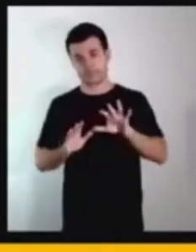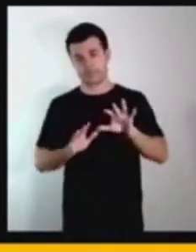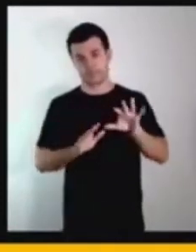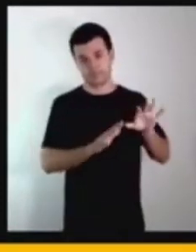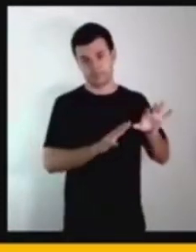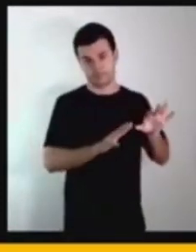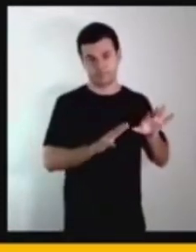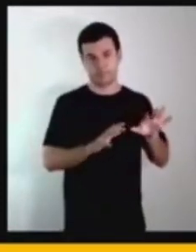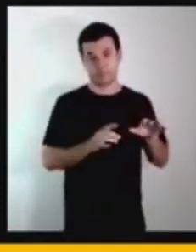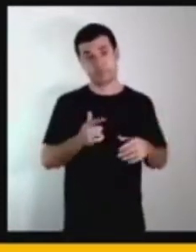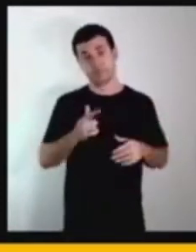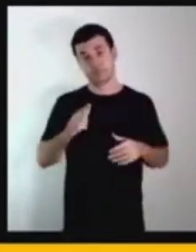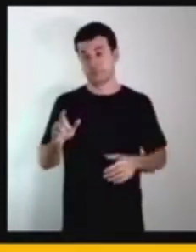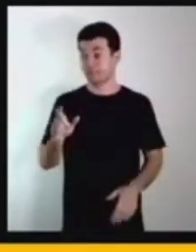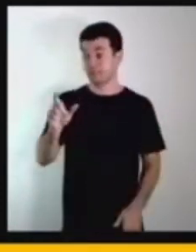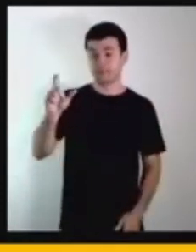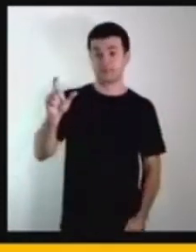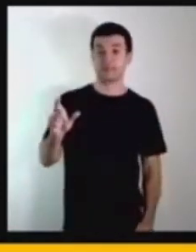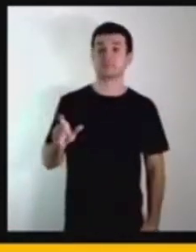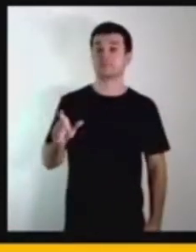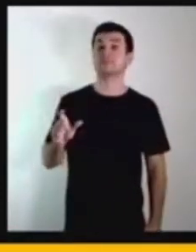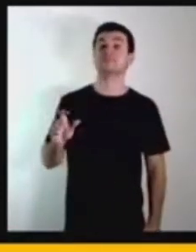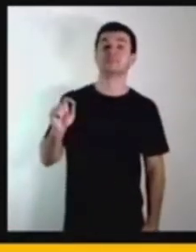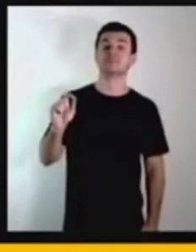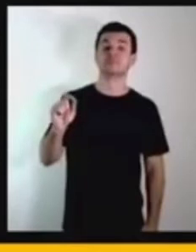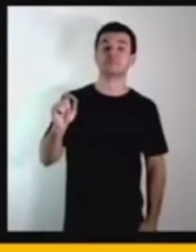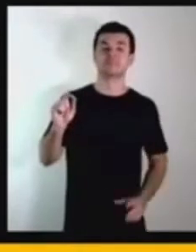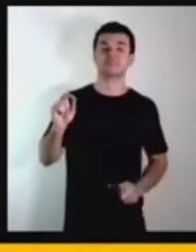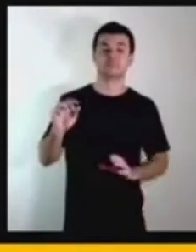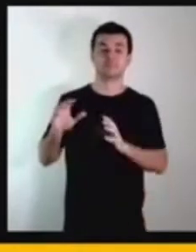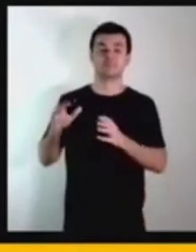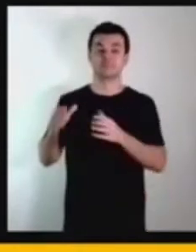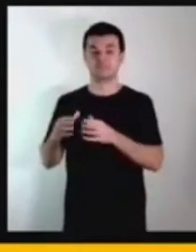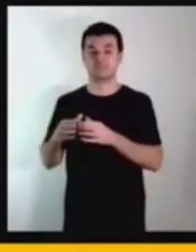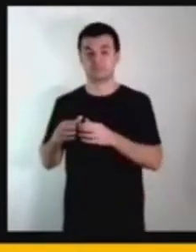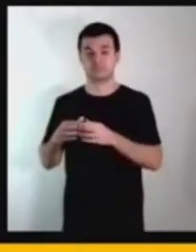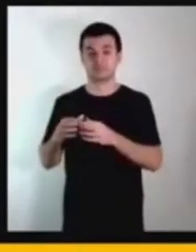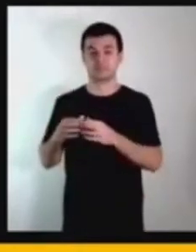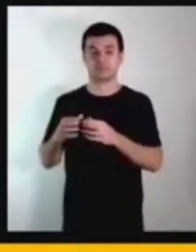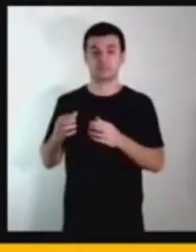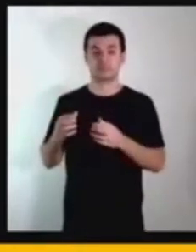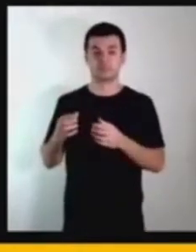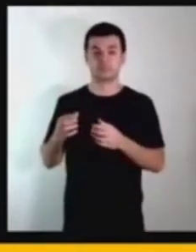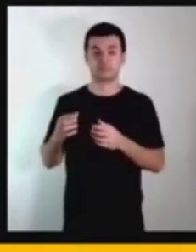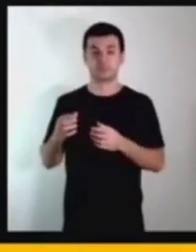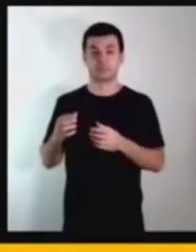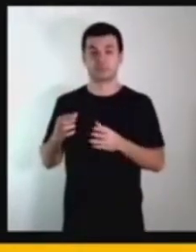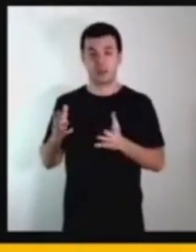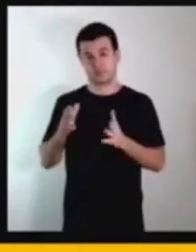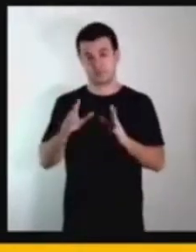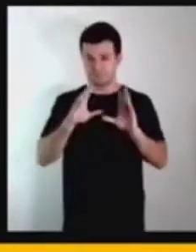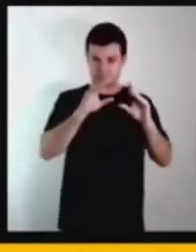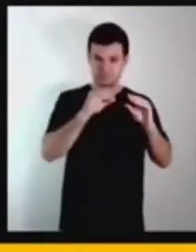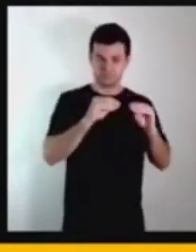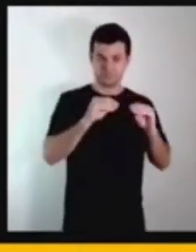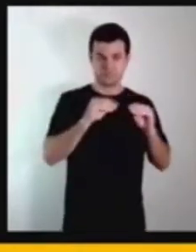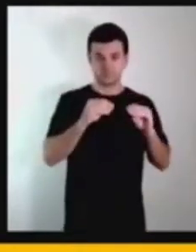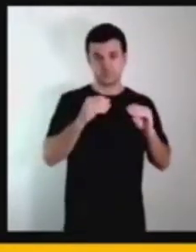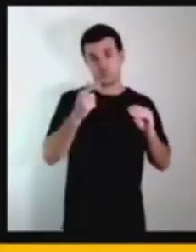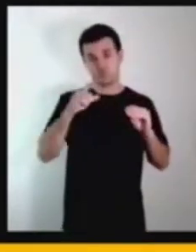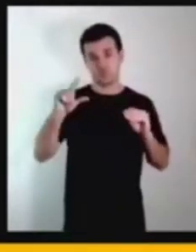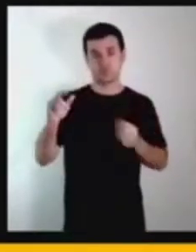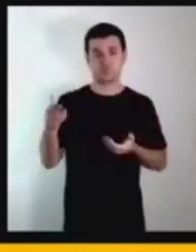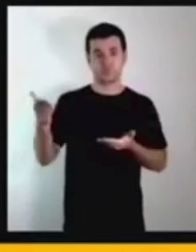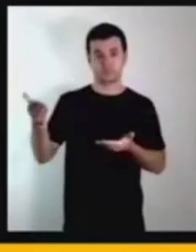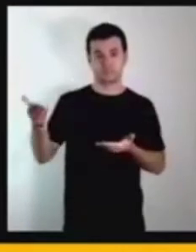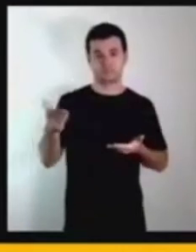então vamos para eles, pessoal do Programação Dinâmica. Então, Anne, fecha aí a sua câmera que eu vou chamar